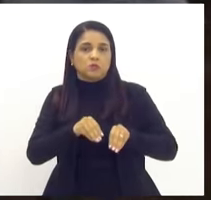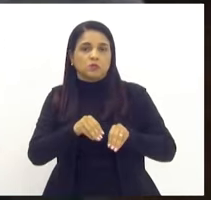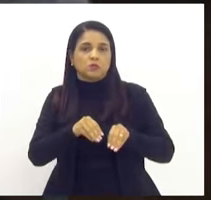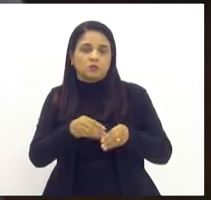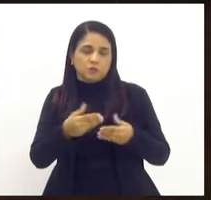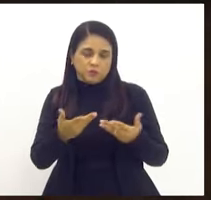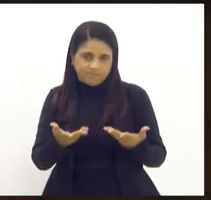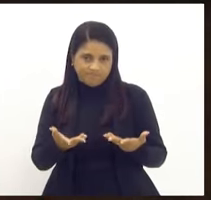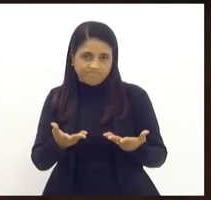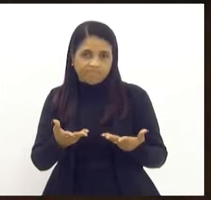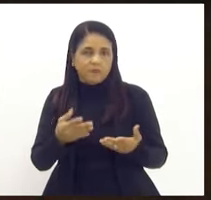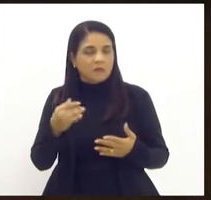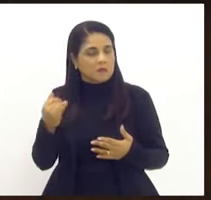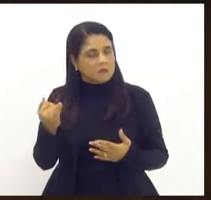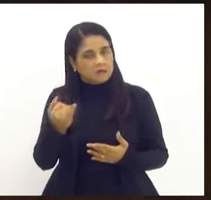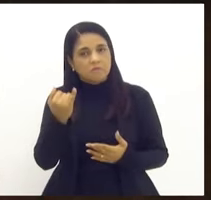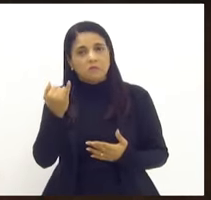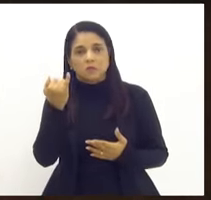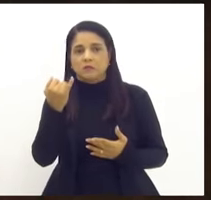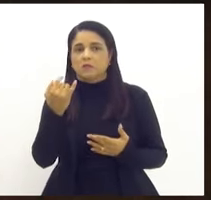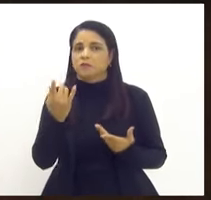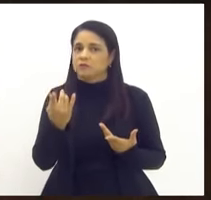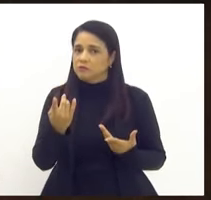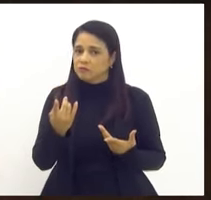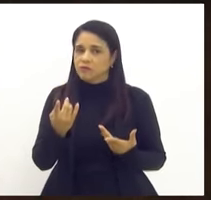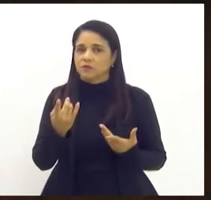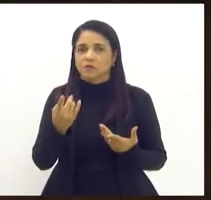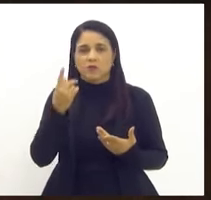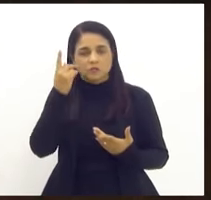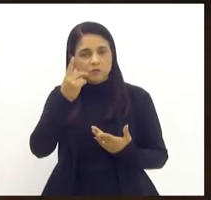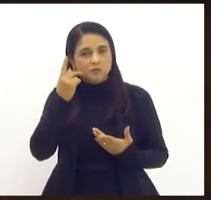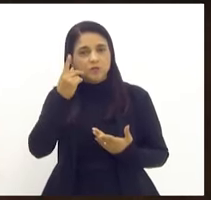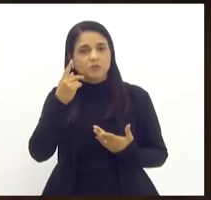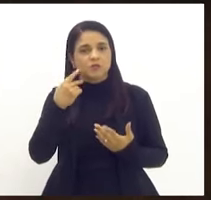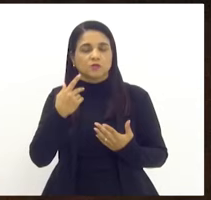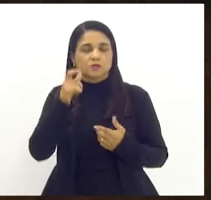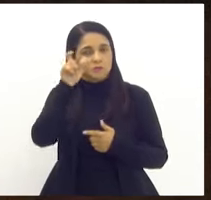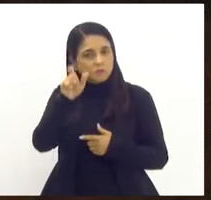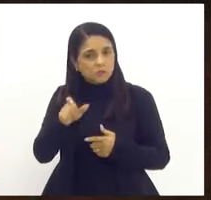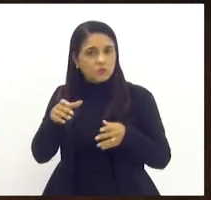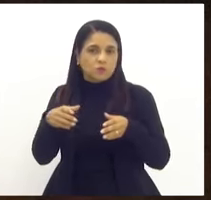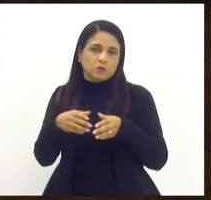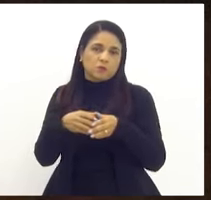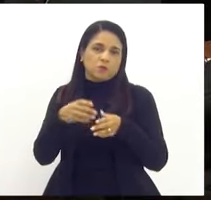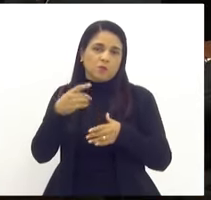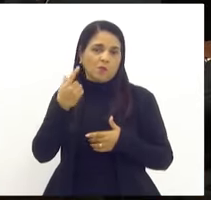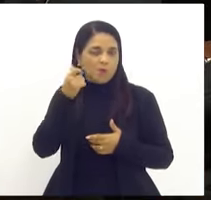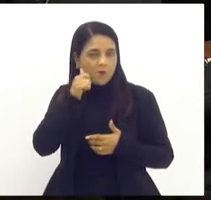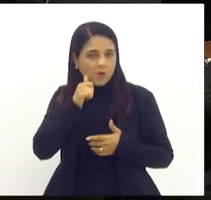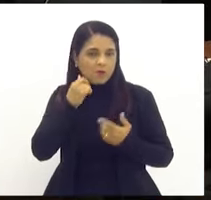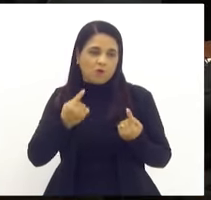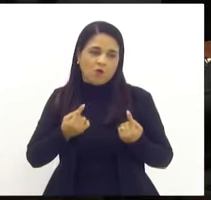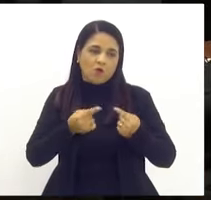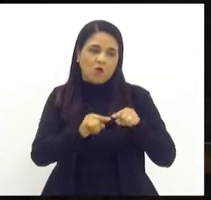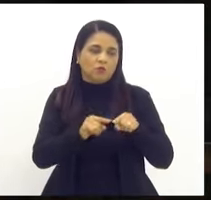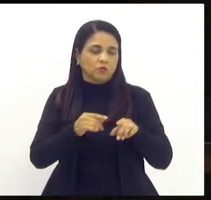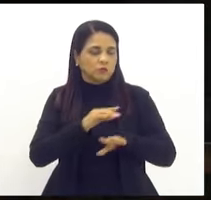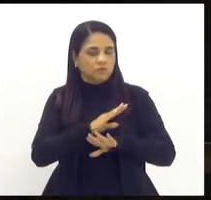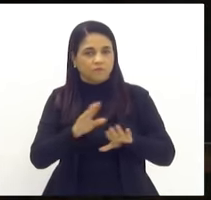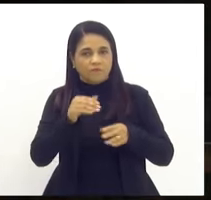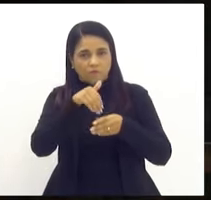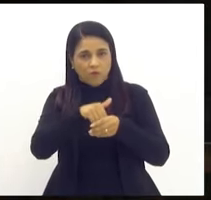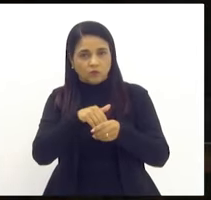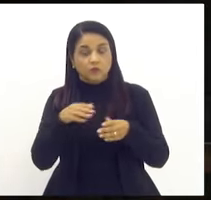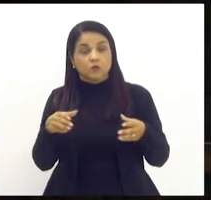desmonte muito importante no que T as políticas paraas mulheres então nosso voto é contrário Obrigado deputada pela comissão de